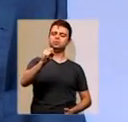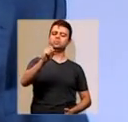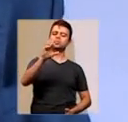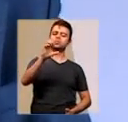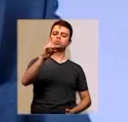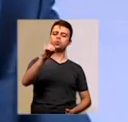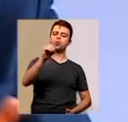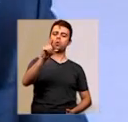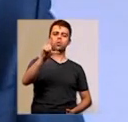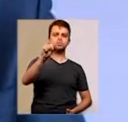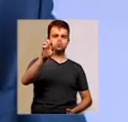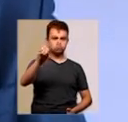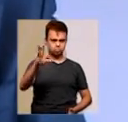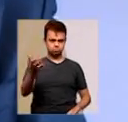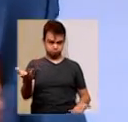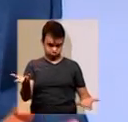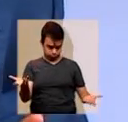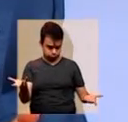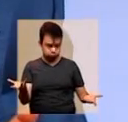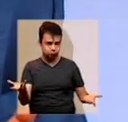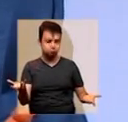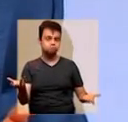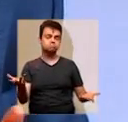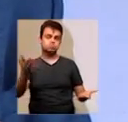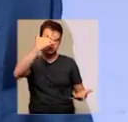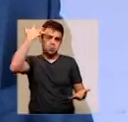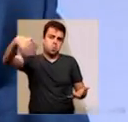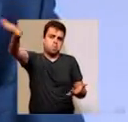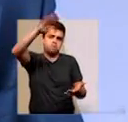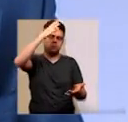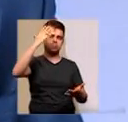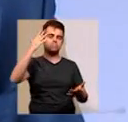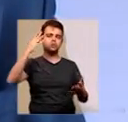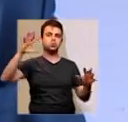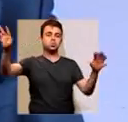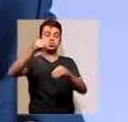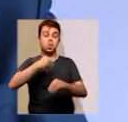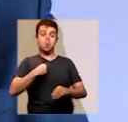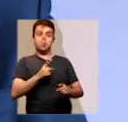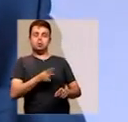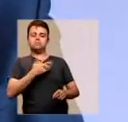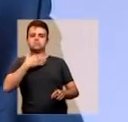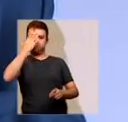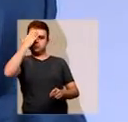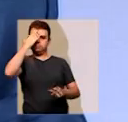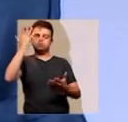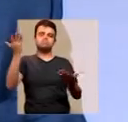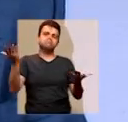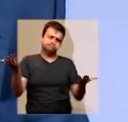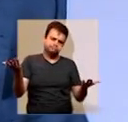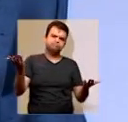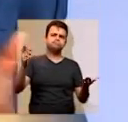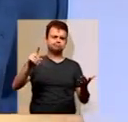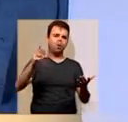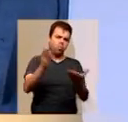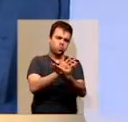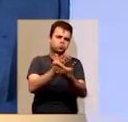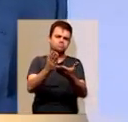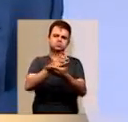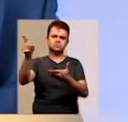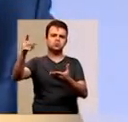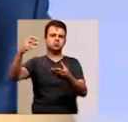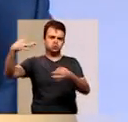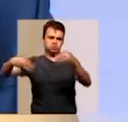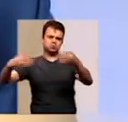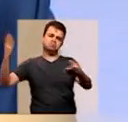que essa questão ainda não está pacificada e a defesa das pessoas que são presas, processadas, recorre até onde pode.